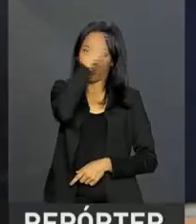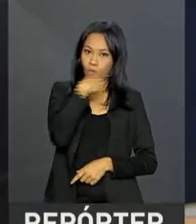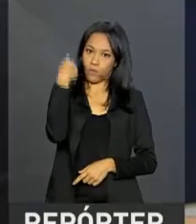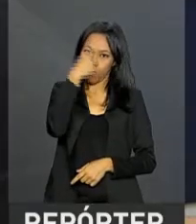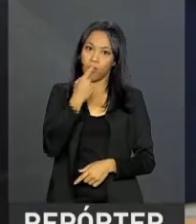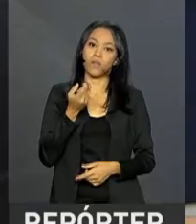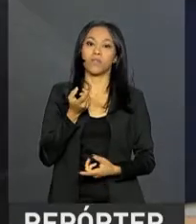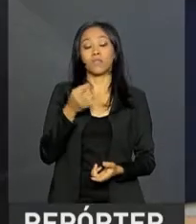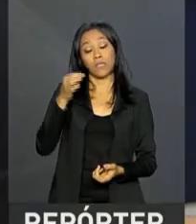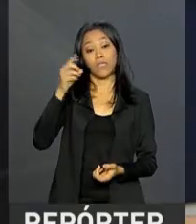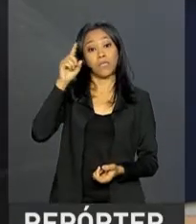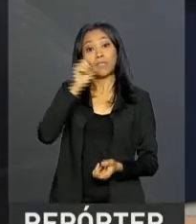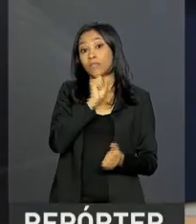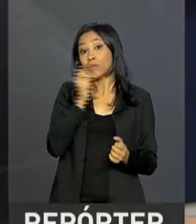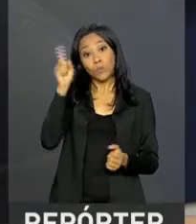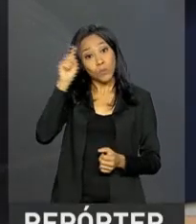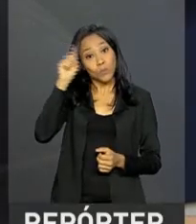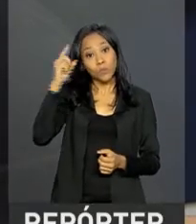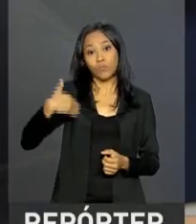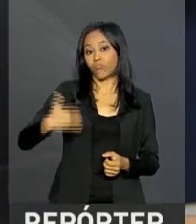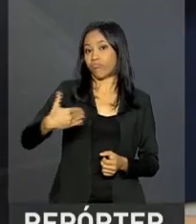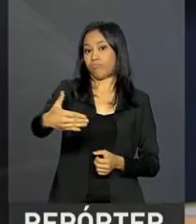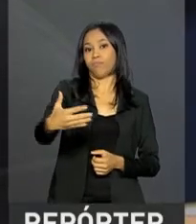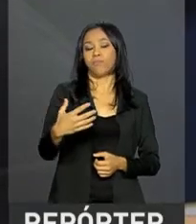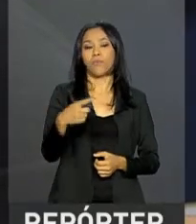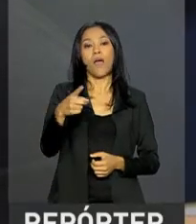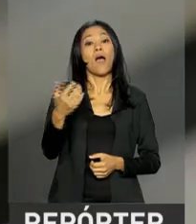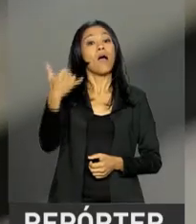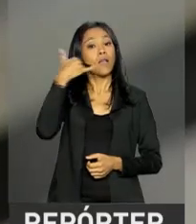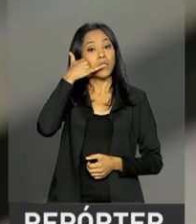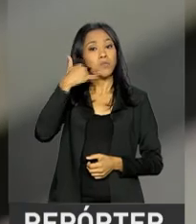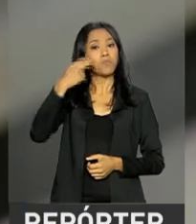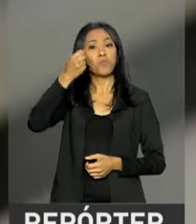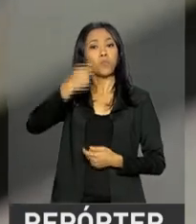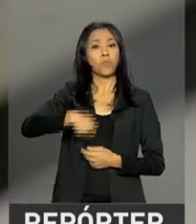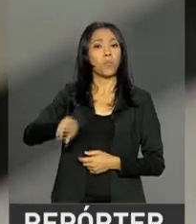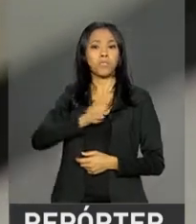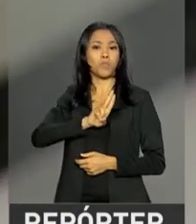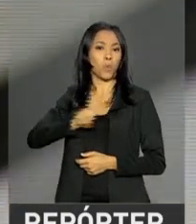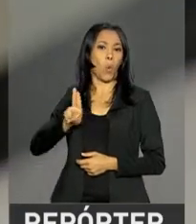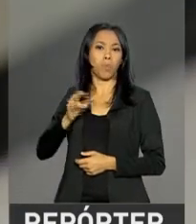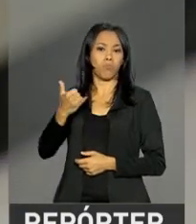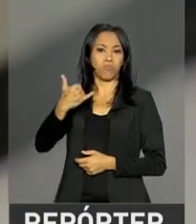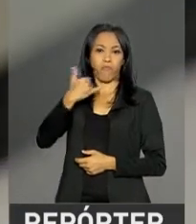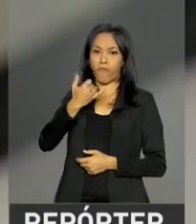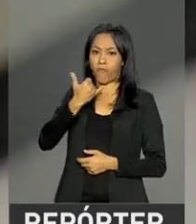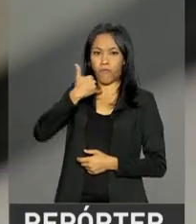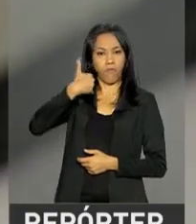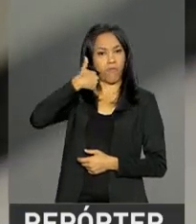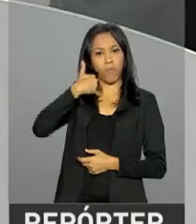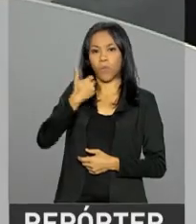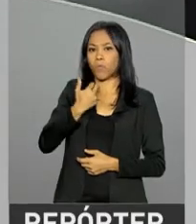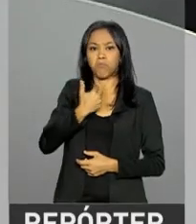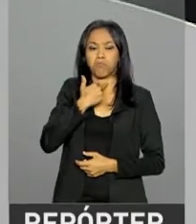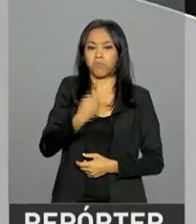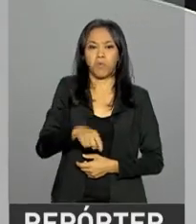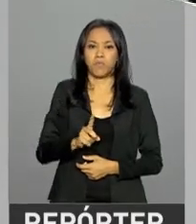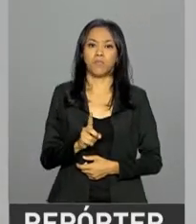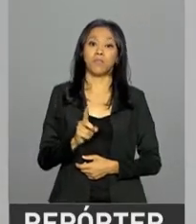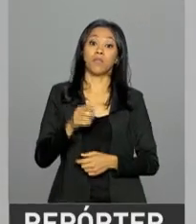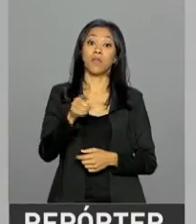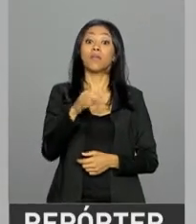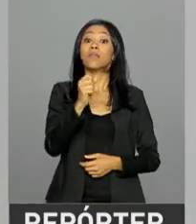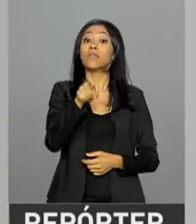dia sete dias por semana as ligações são anônimas e podem ser feitas de qualquer lugar do brasil e de mais